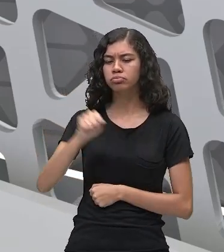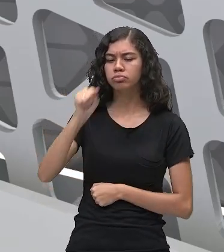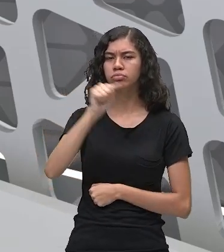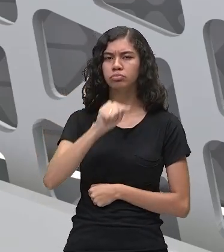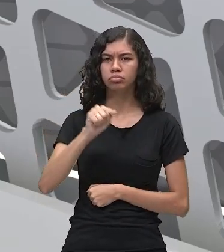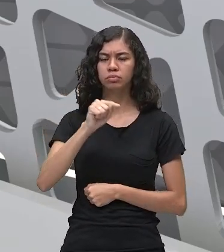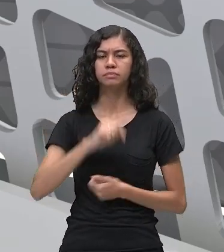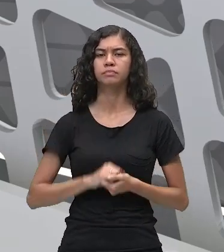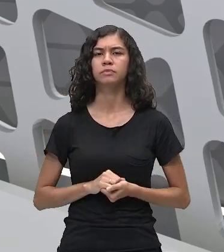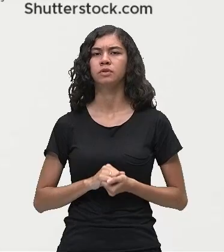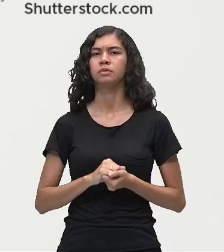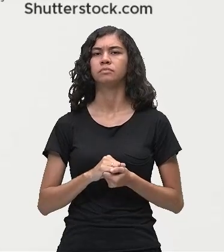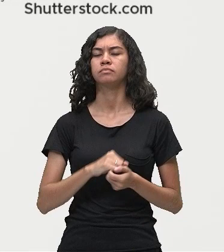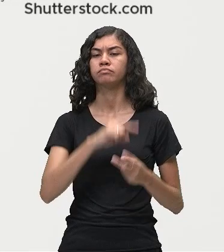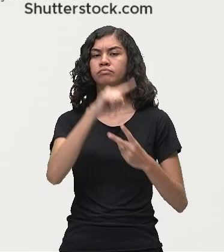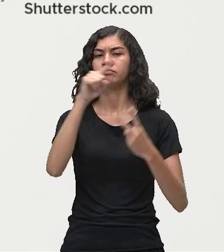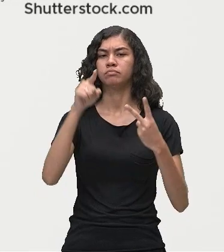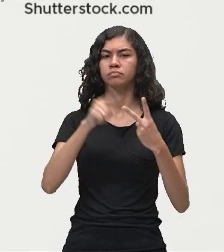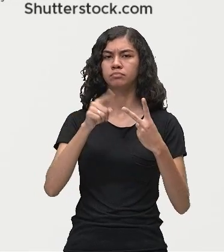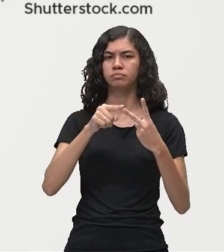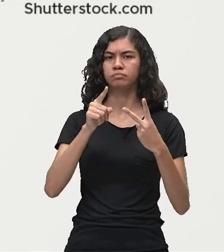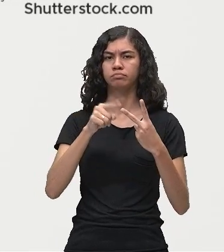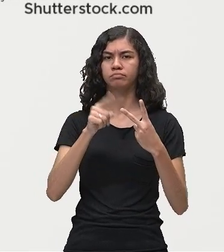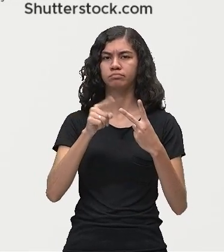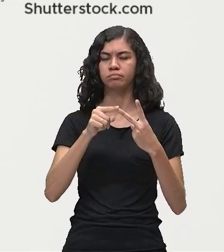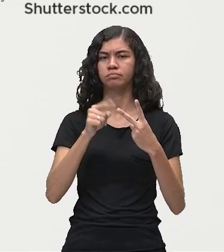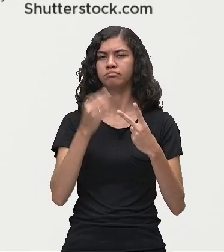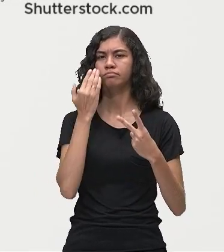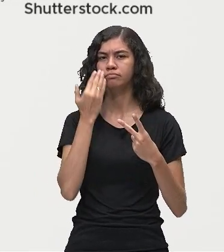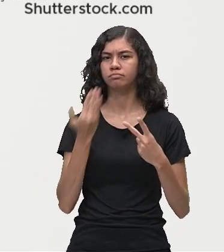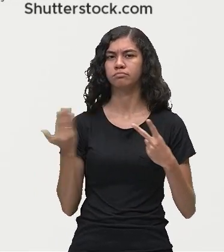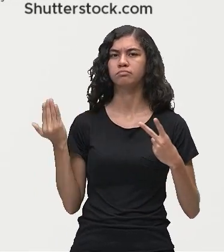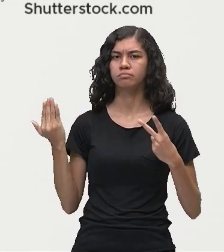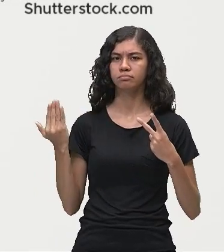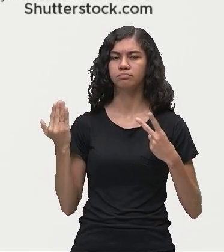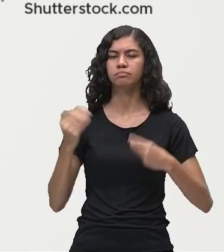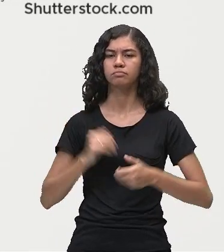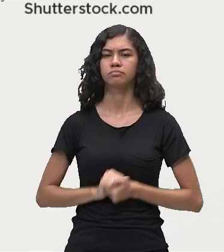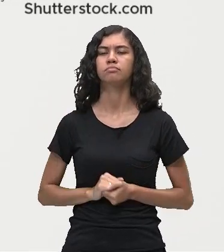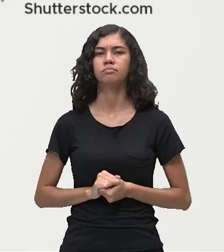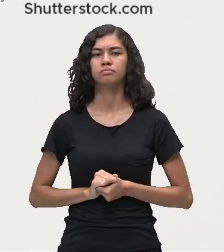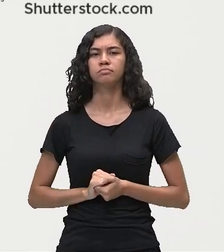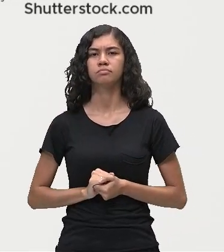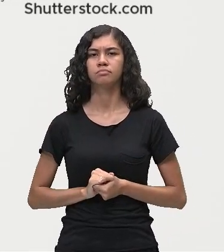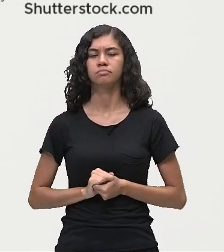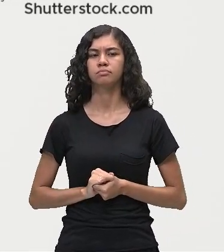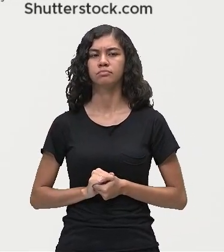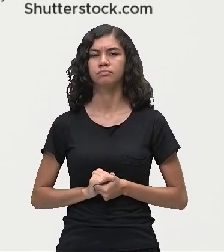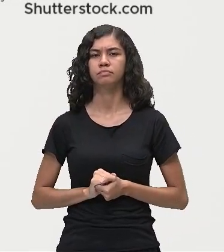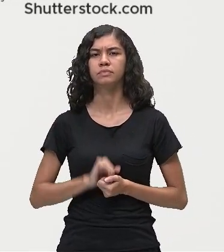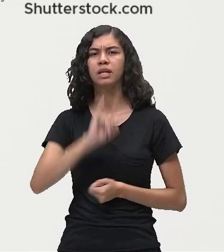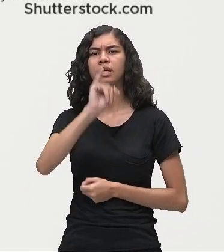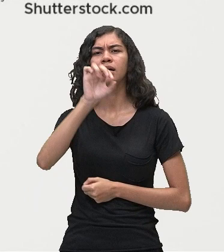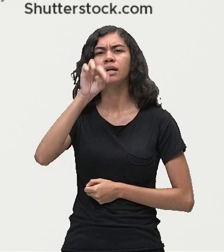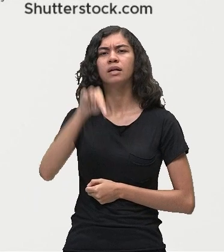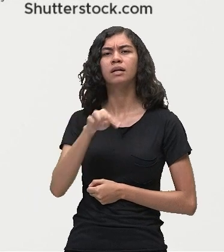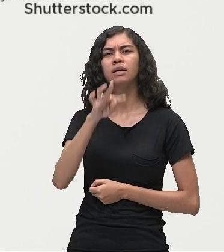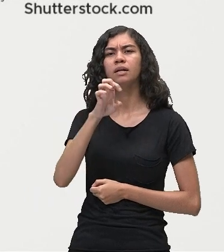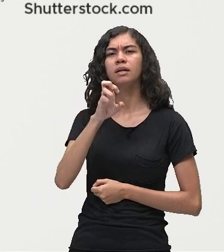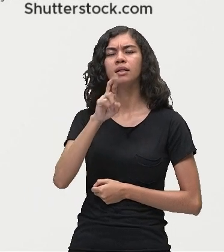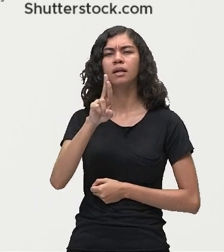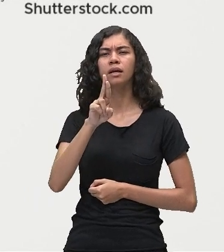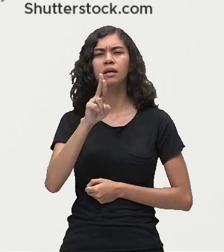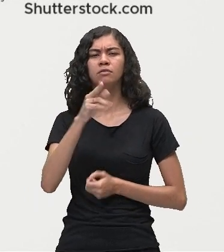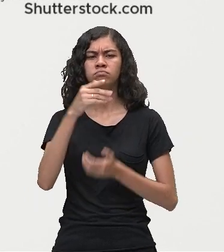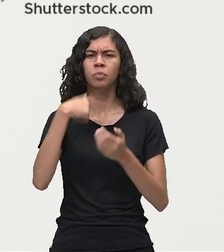tipo de alavanca, aí na nossa cartela. A interresistente. Inter é no meio. Quem que está bem no